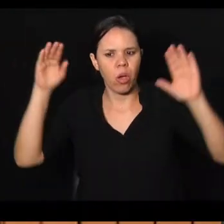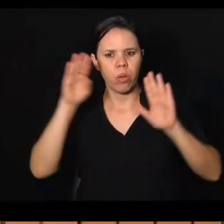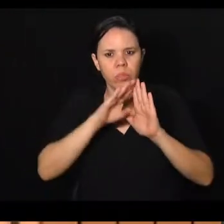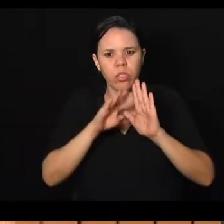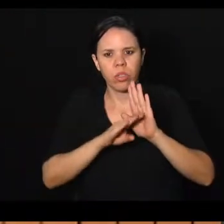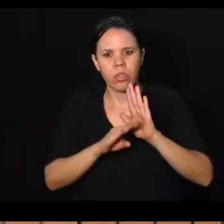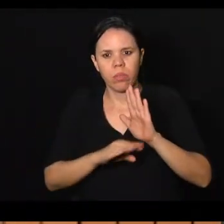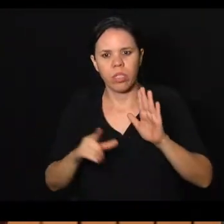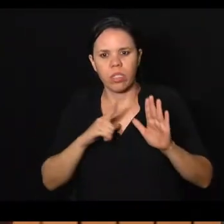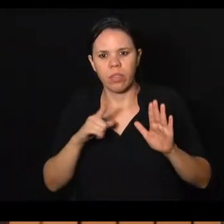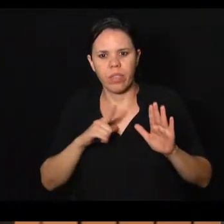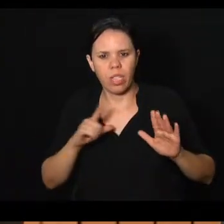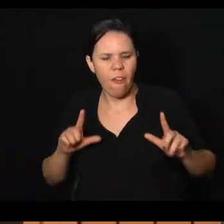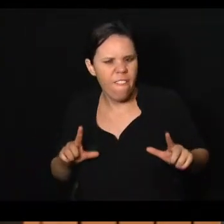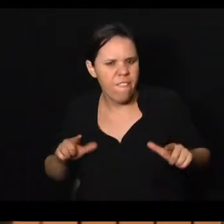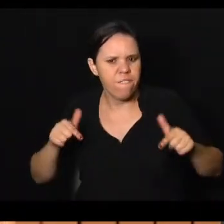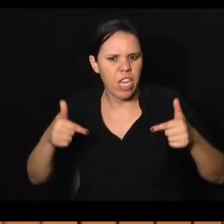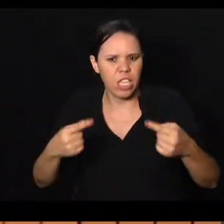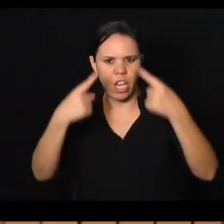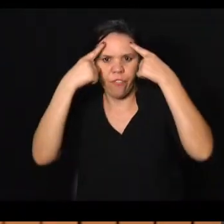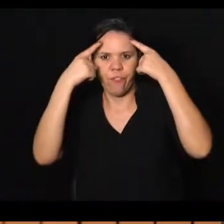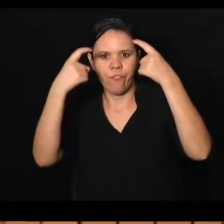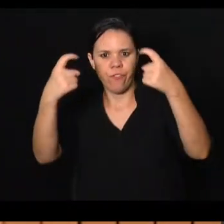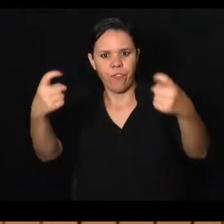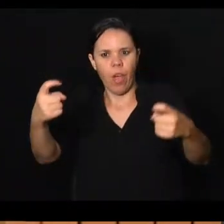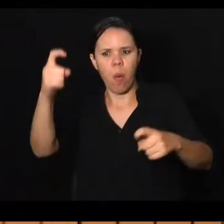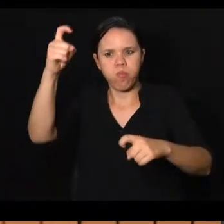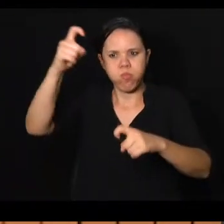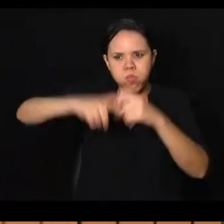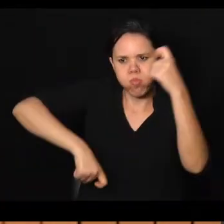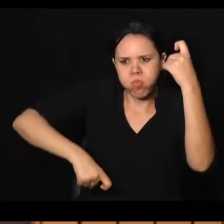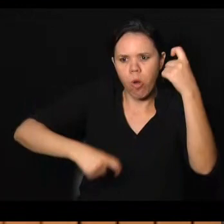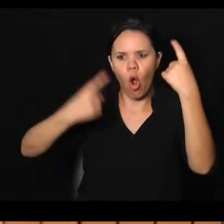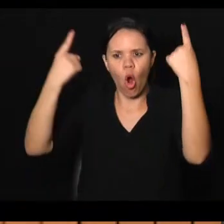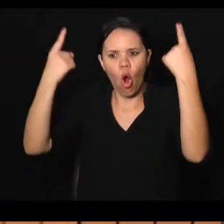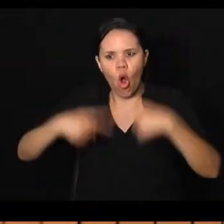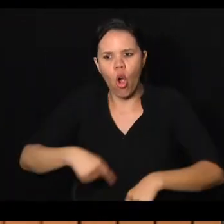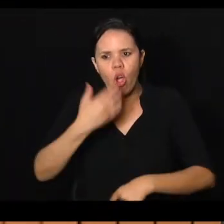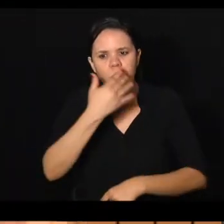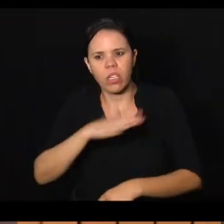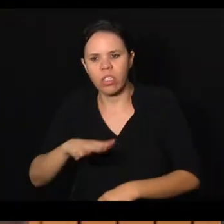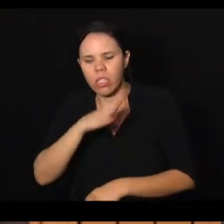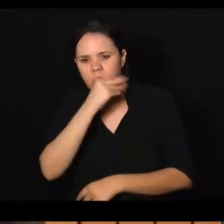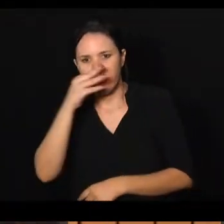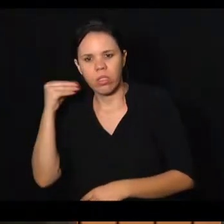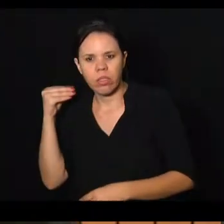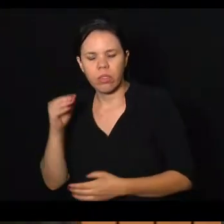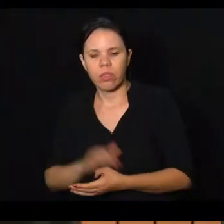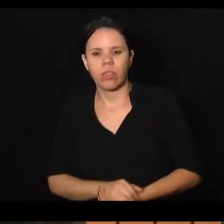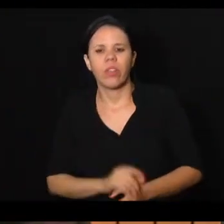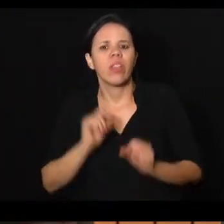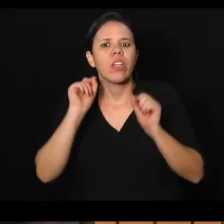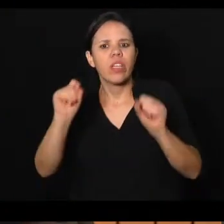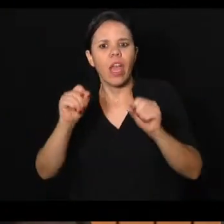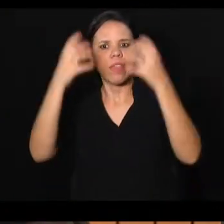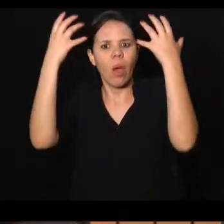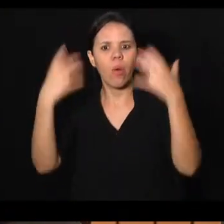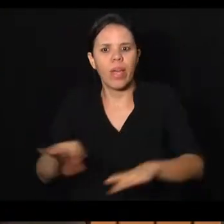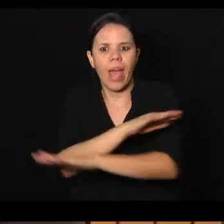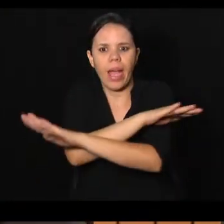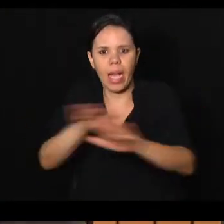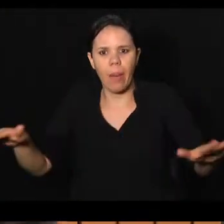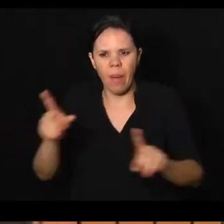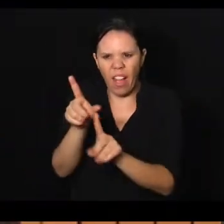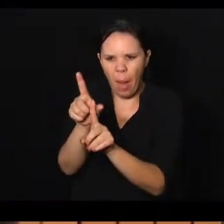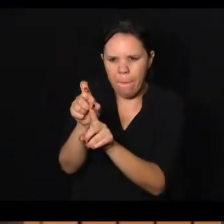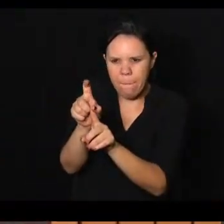vai ter de enfrentamento à violência sexual contra crianças e adolescentes. Quem não quer acabar com a